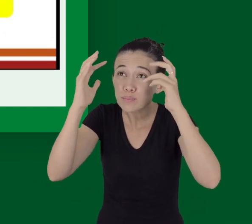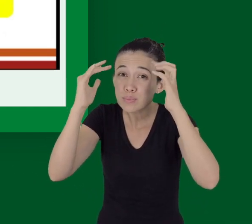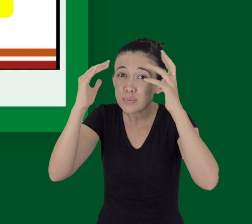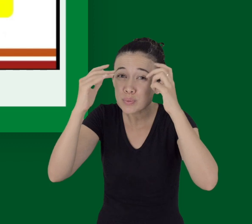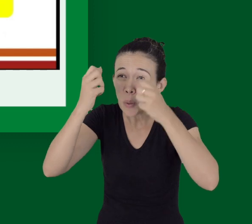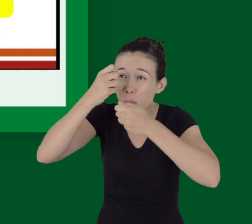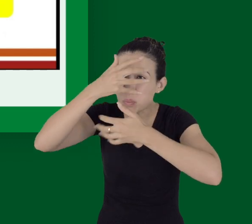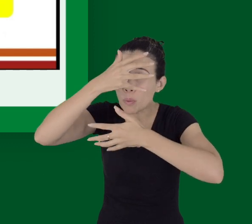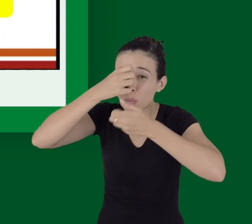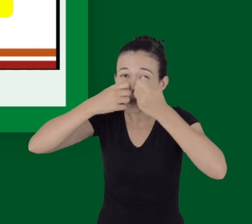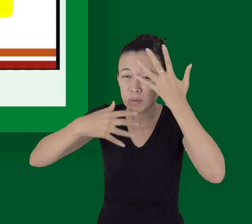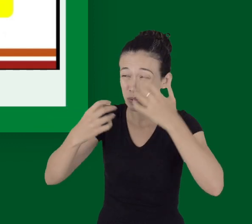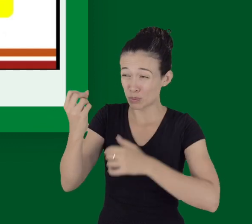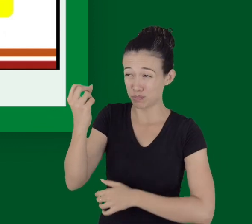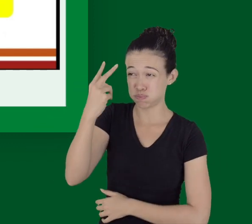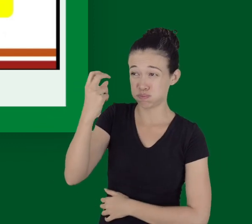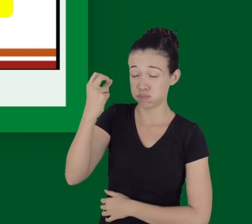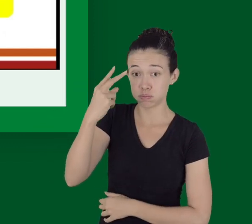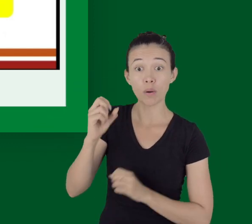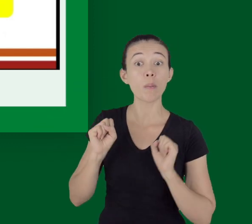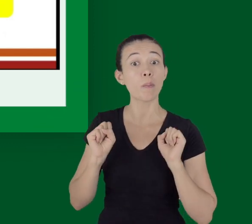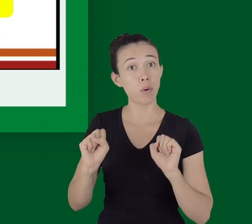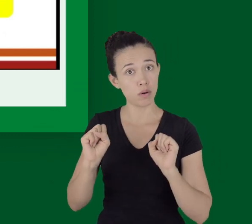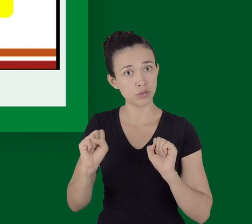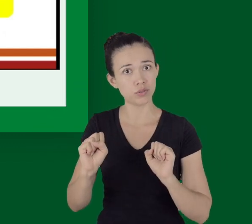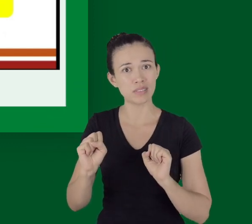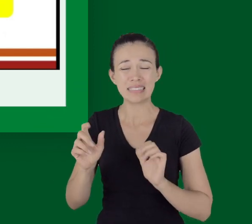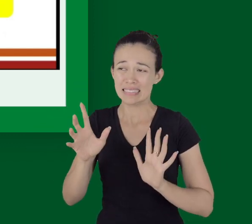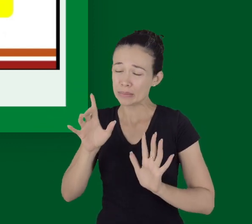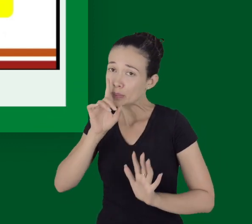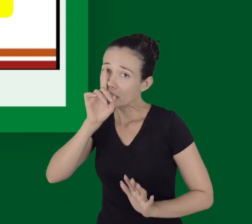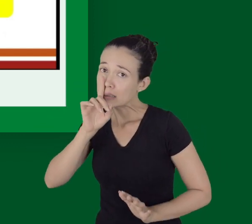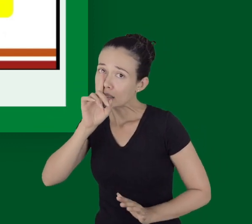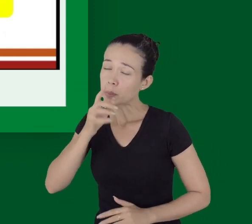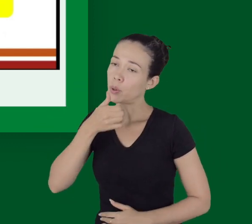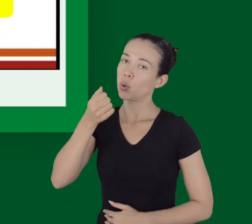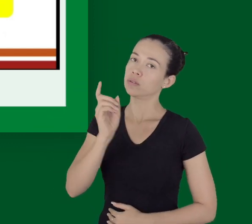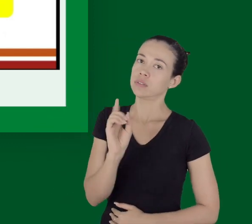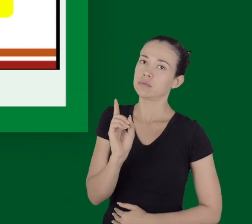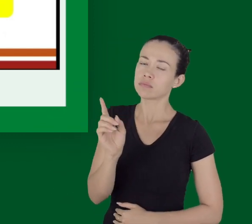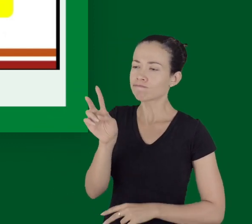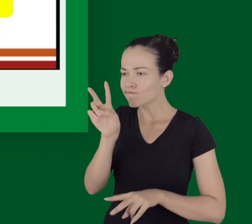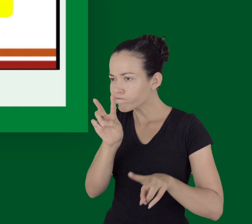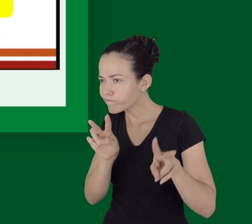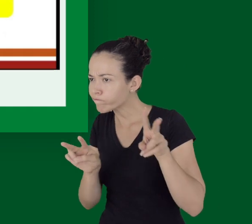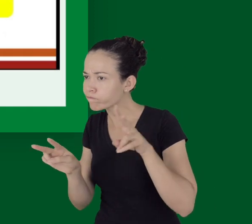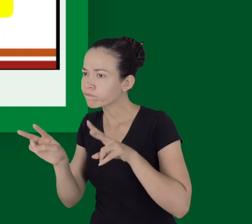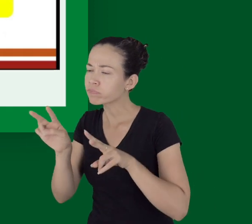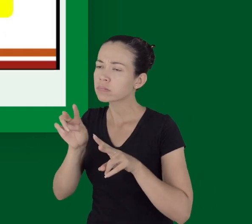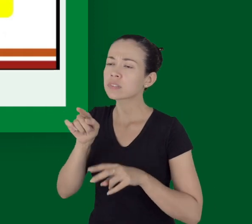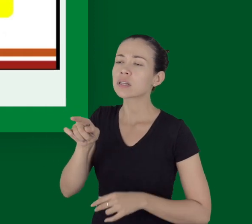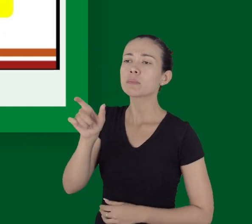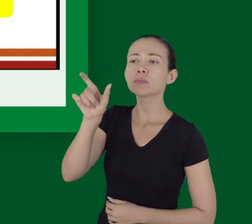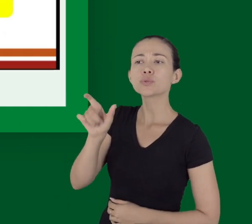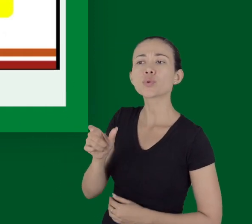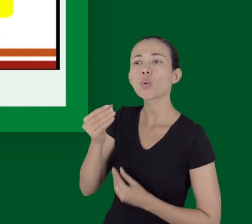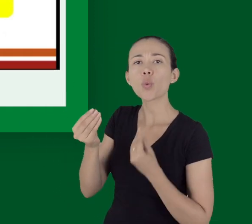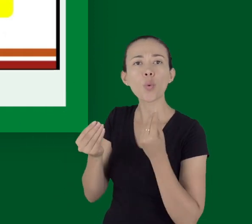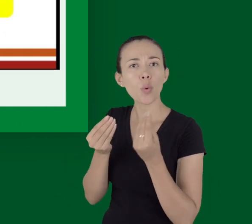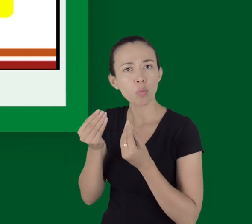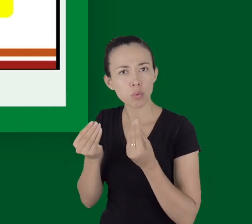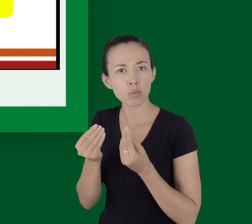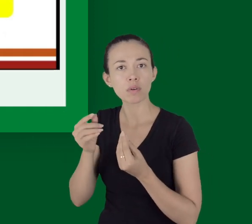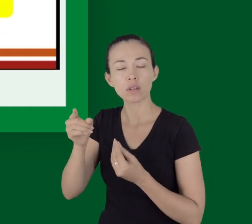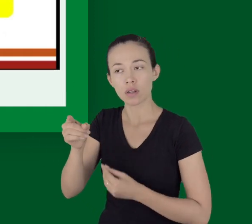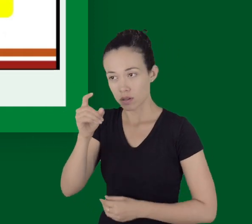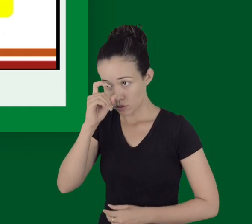pode ser neurotóxico, pode ser comprometedor para a atividade cerebral. Isso vai ser titulado lá dentro do